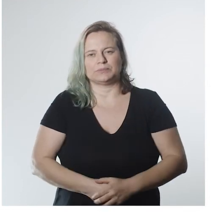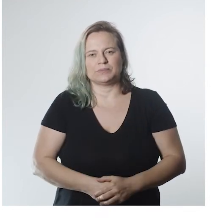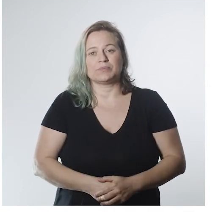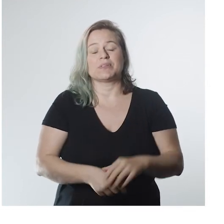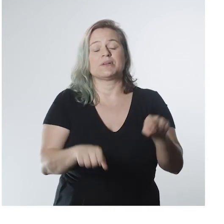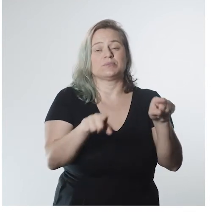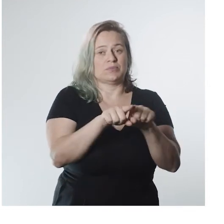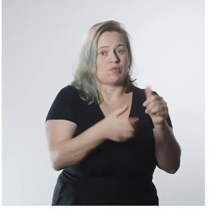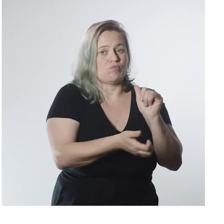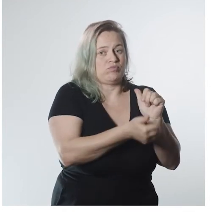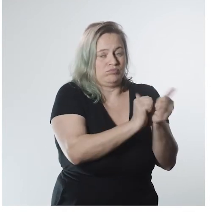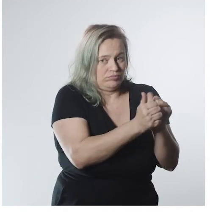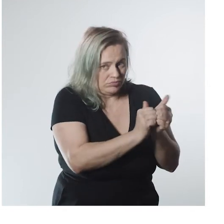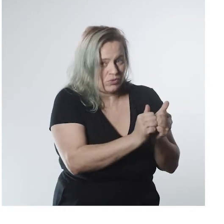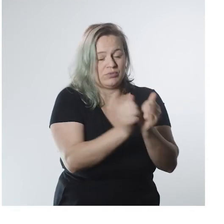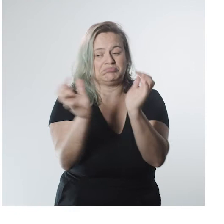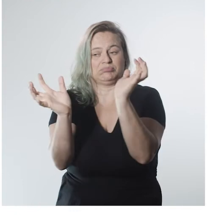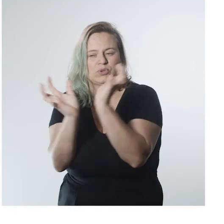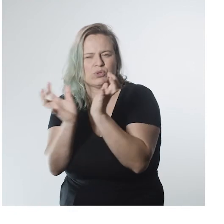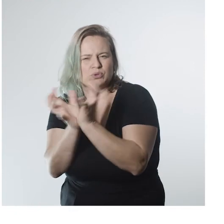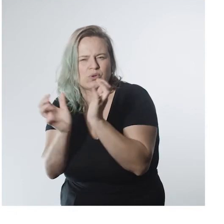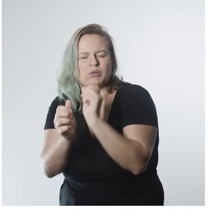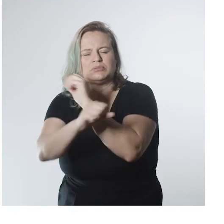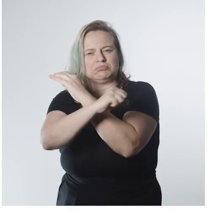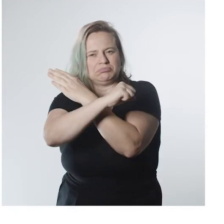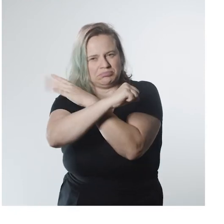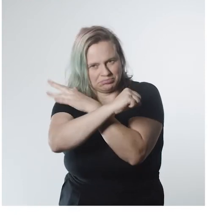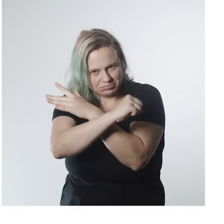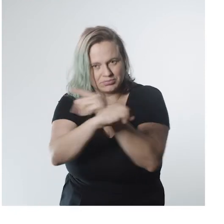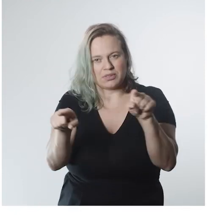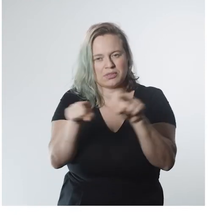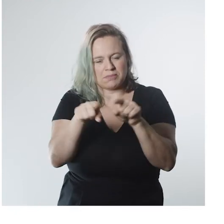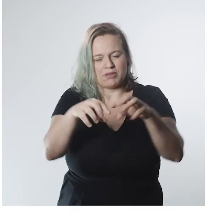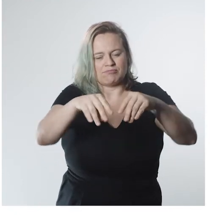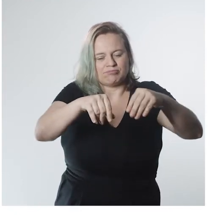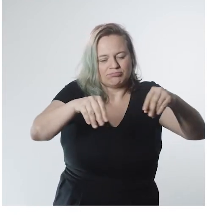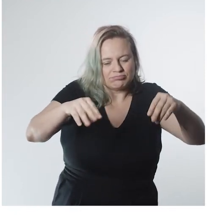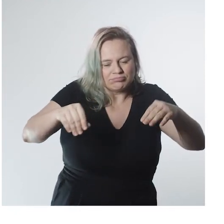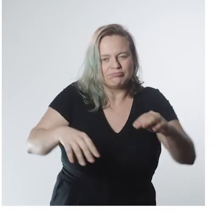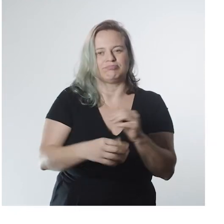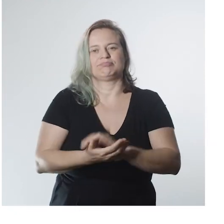a gente vai ter a salada com a acidez e a gente vai ter a crocância da farofa.